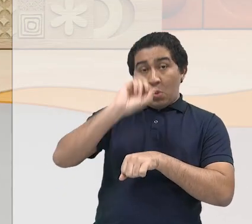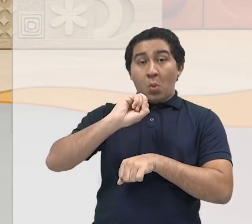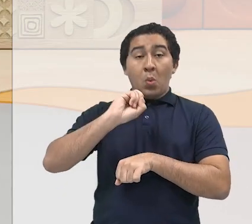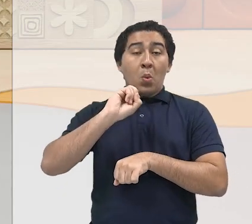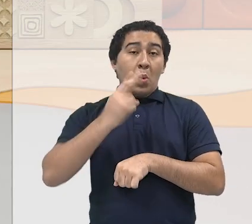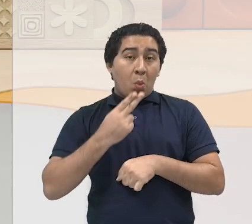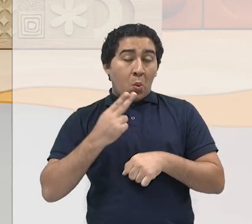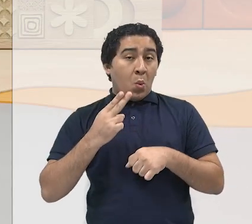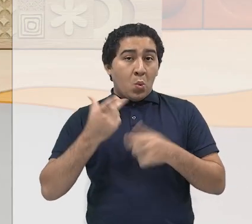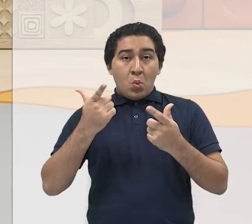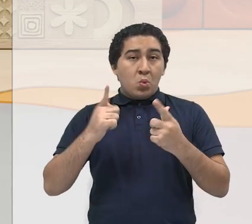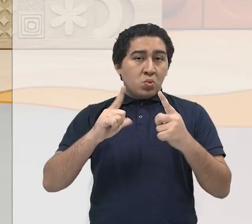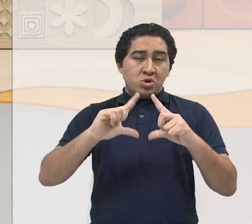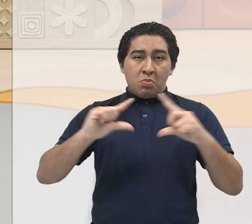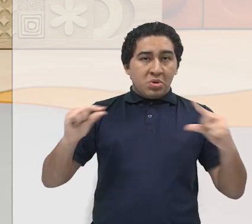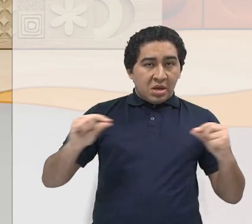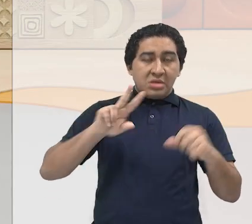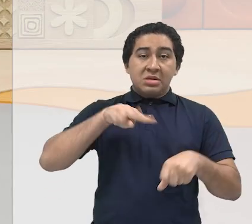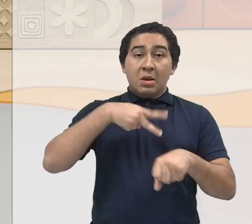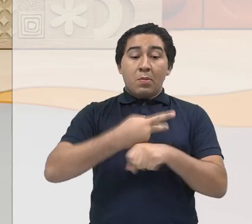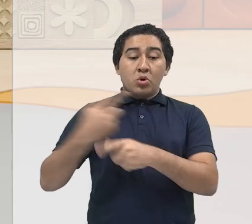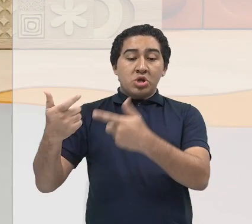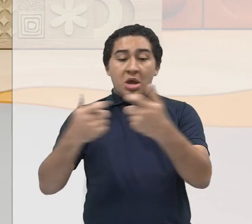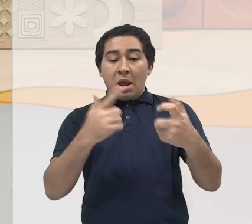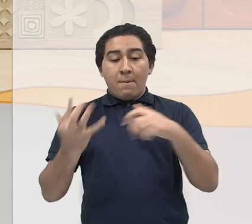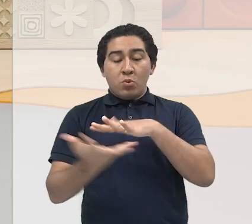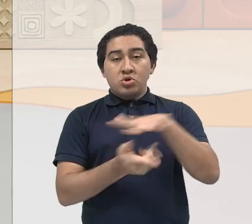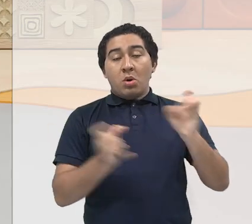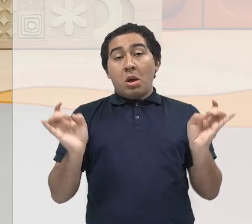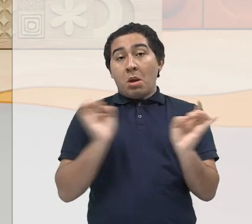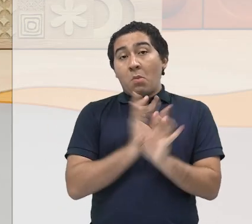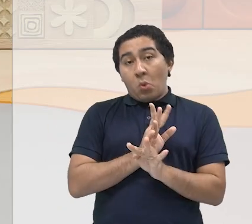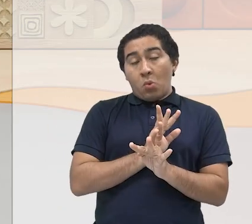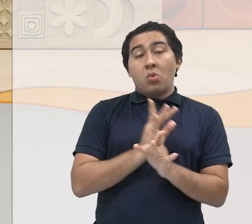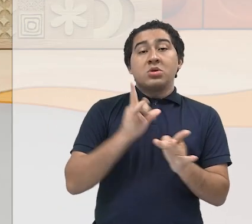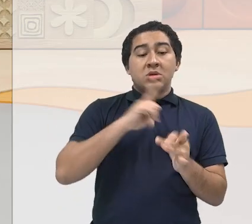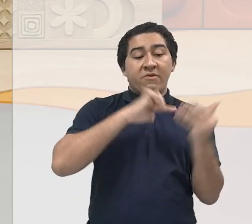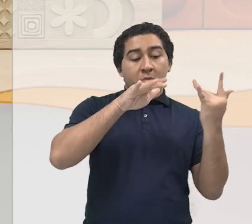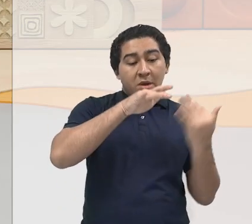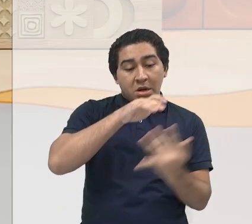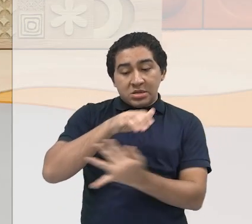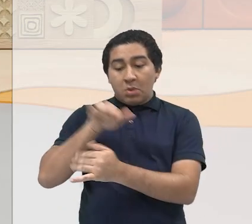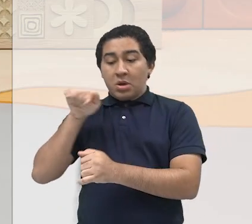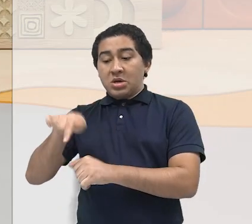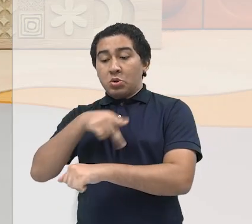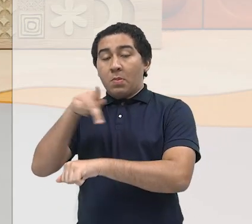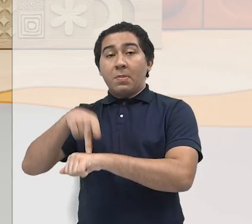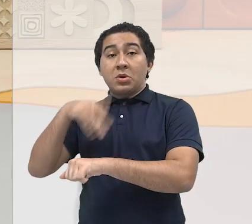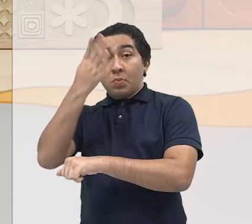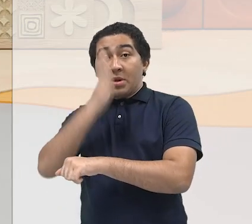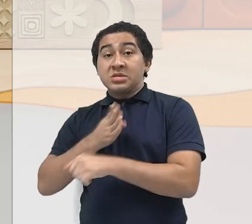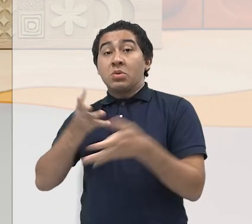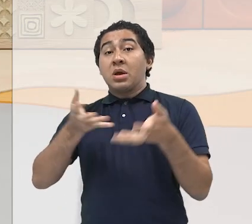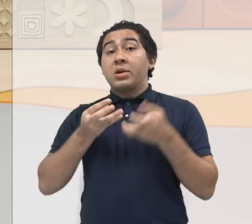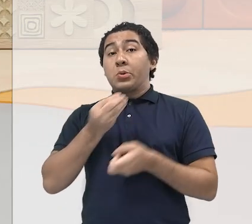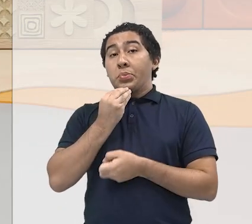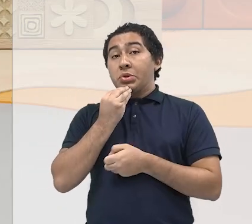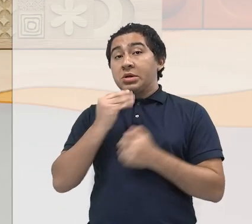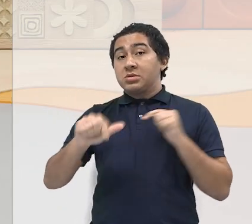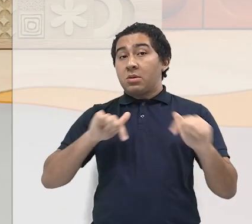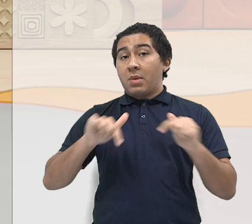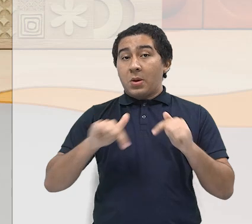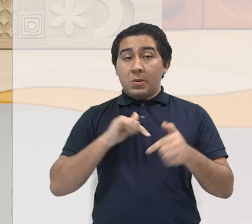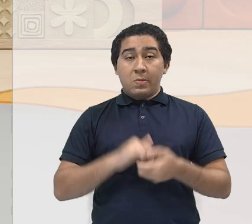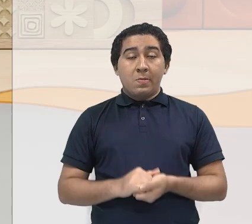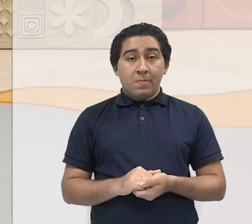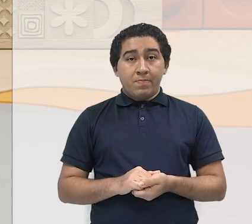depois de guerras mundiais, que também migraram para o Brasil, buscando melhores oportunidades de emprego, certo? Assim